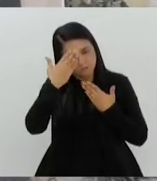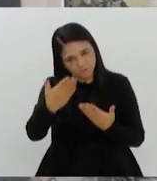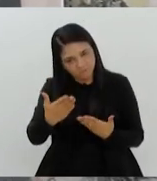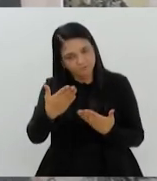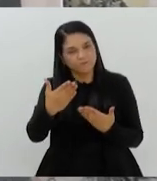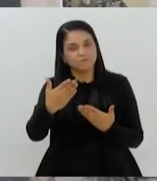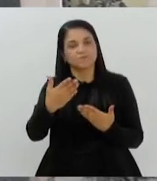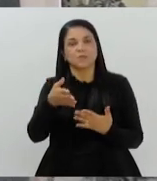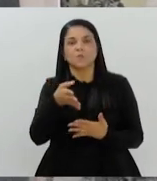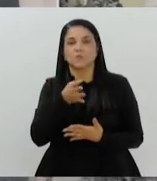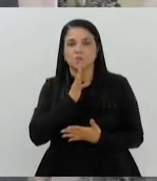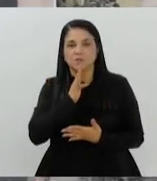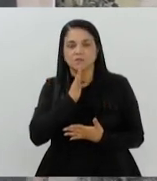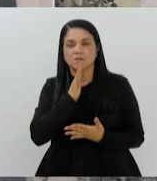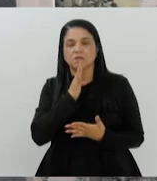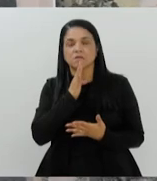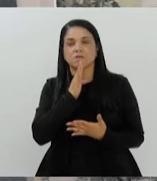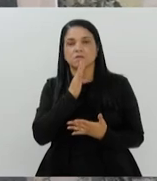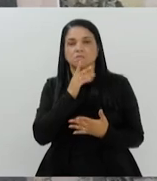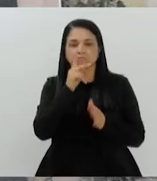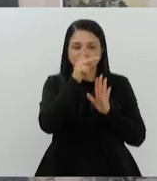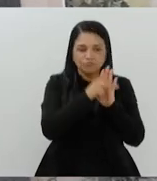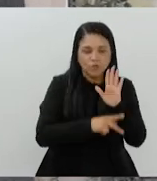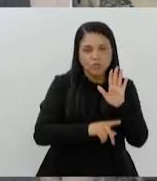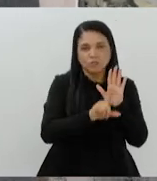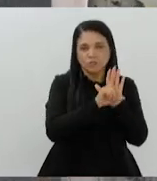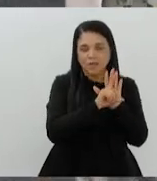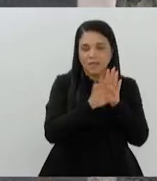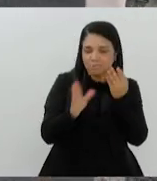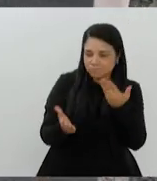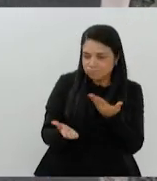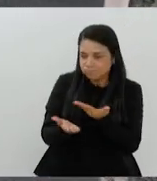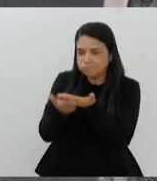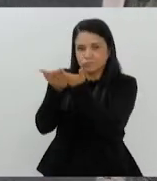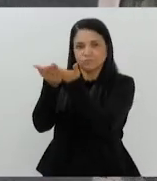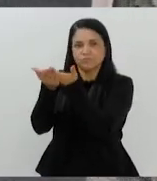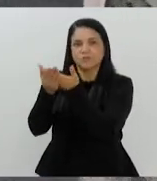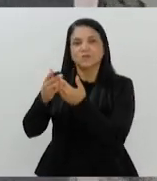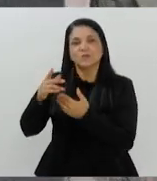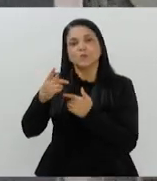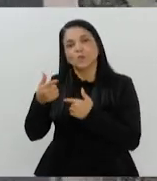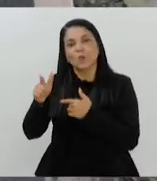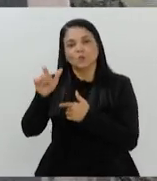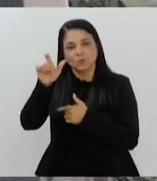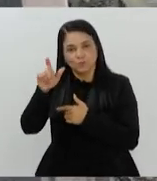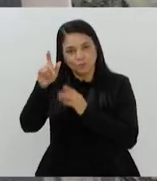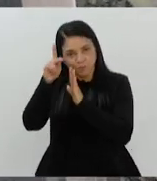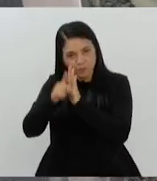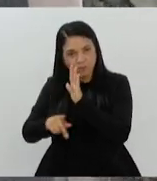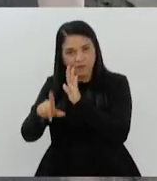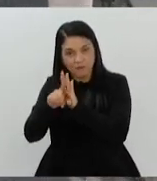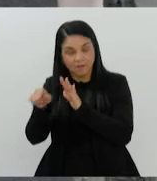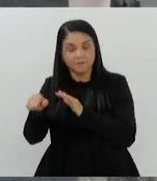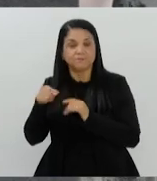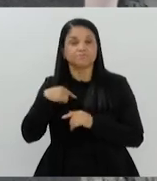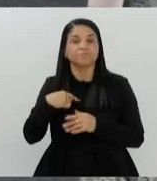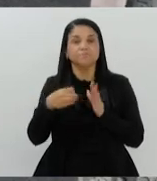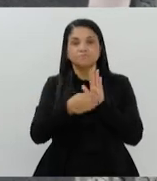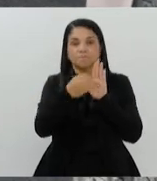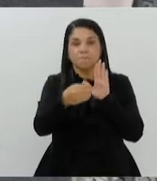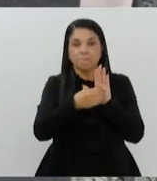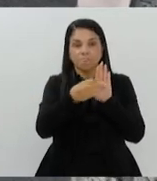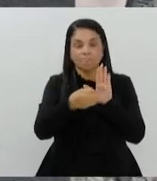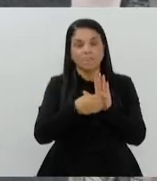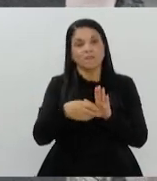pelo reconhecimento. Dizer, senhora presidente, que essa declaração do Patrimônio Histórico, Cultural e Turístico de